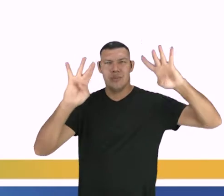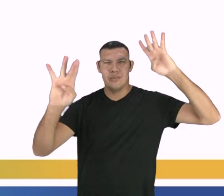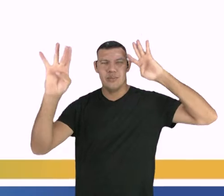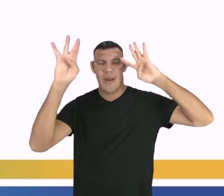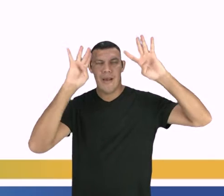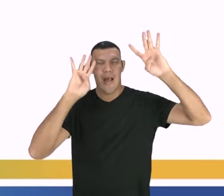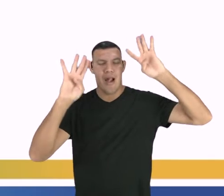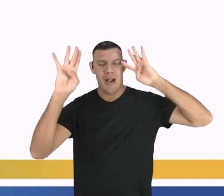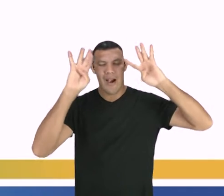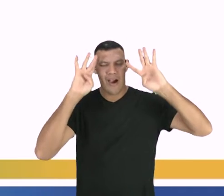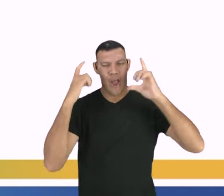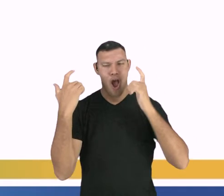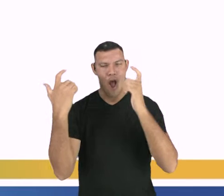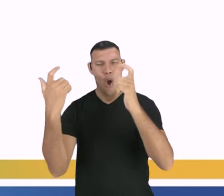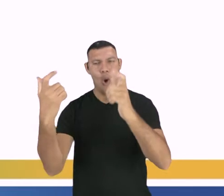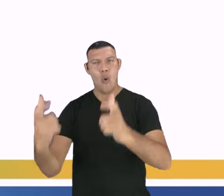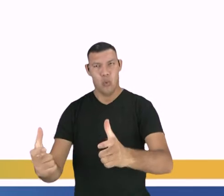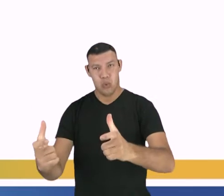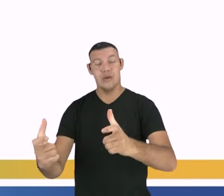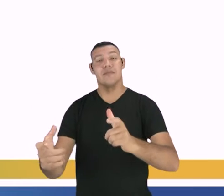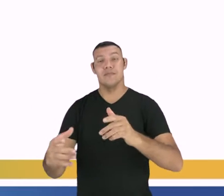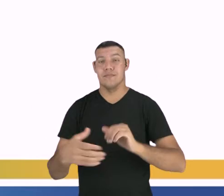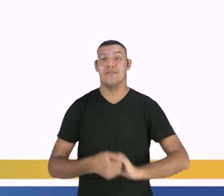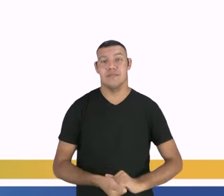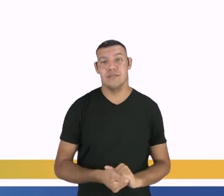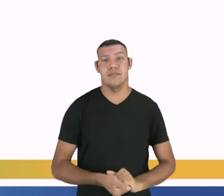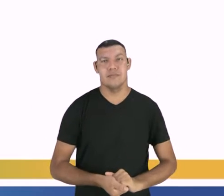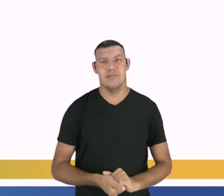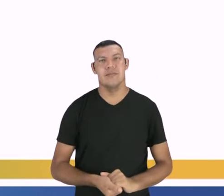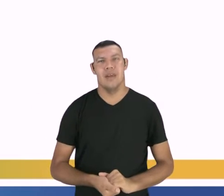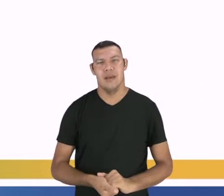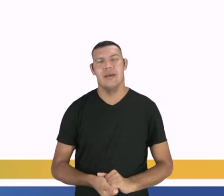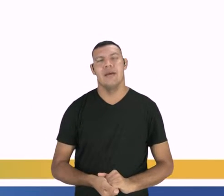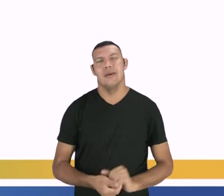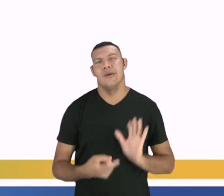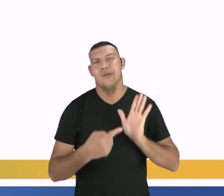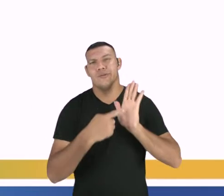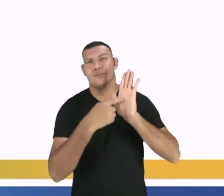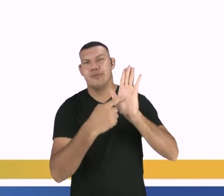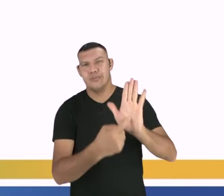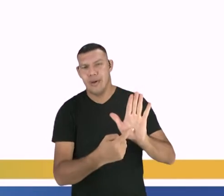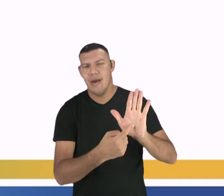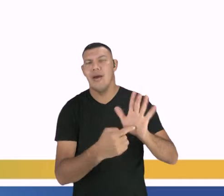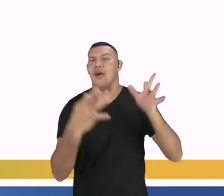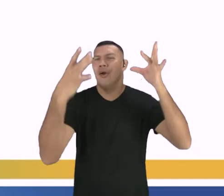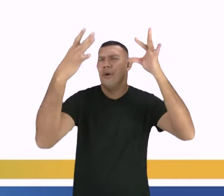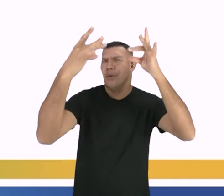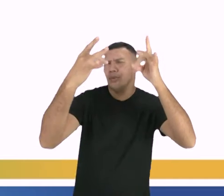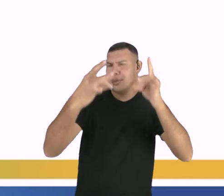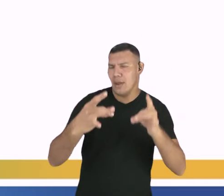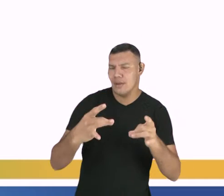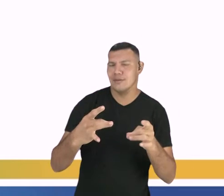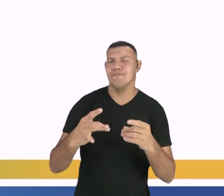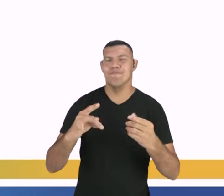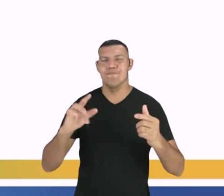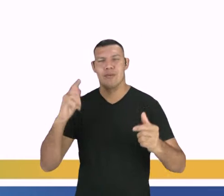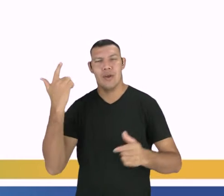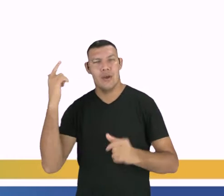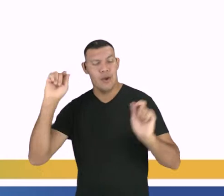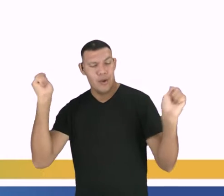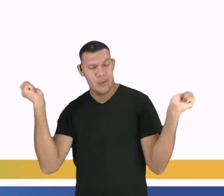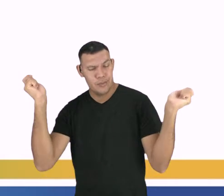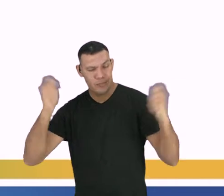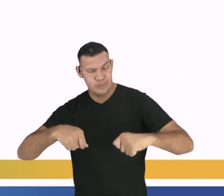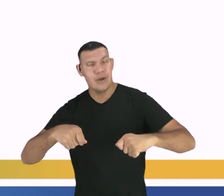toda a cena. Então, ao trazer essa riqueza de detalhes, ele proporciona que você